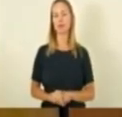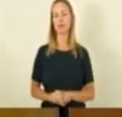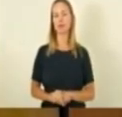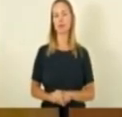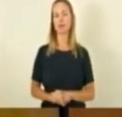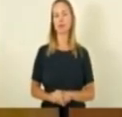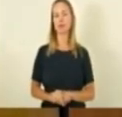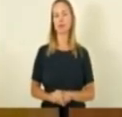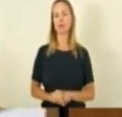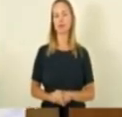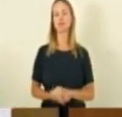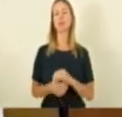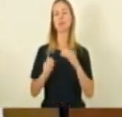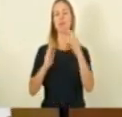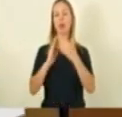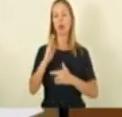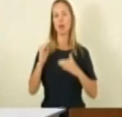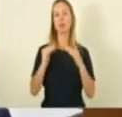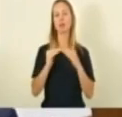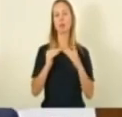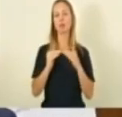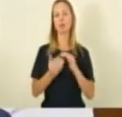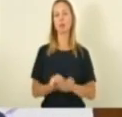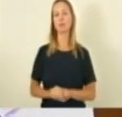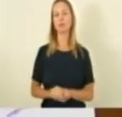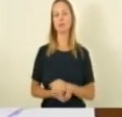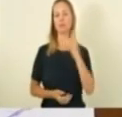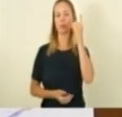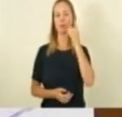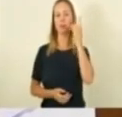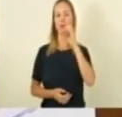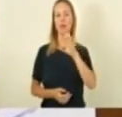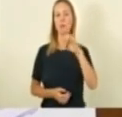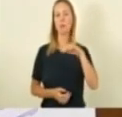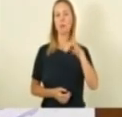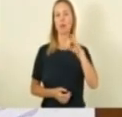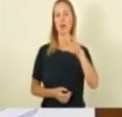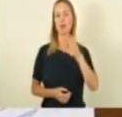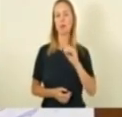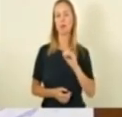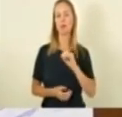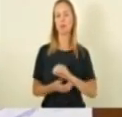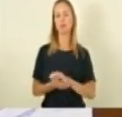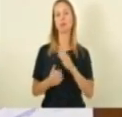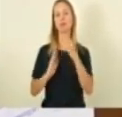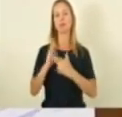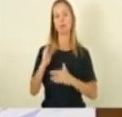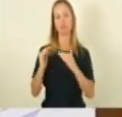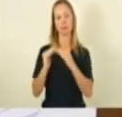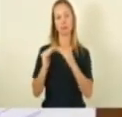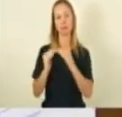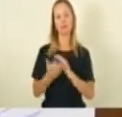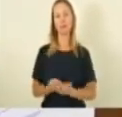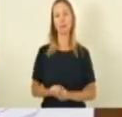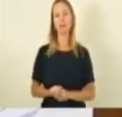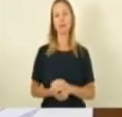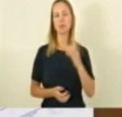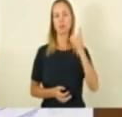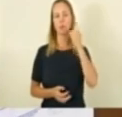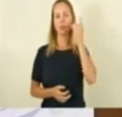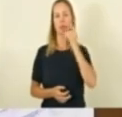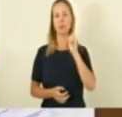Doutor Rafael Favato, com o relator, deputado doutor Emílio Mameri. Com o relator, deputado Alexandre